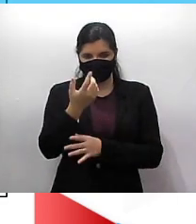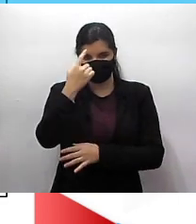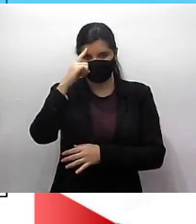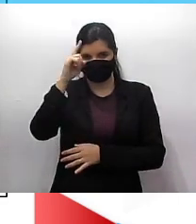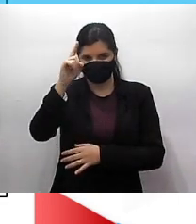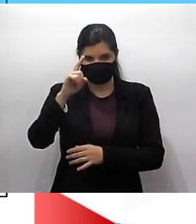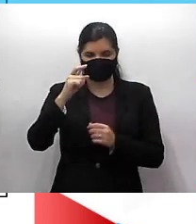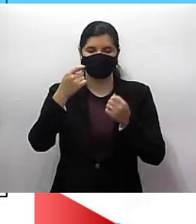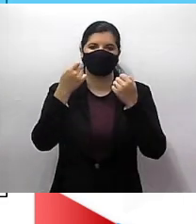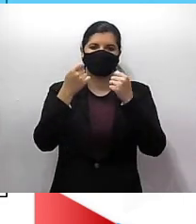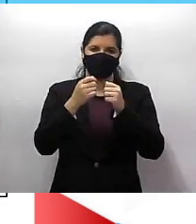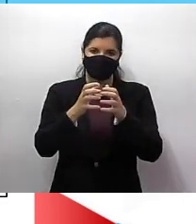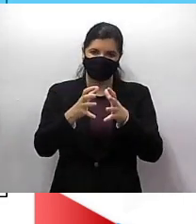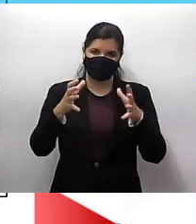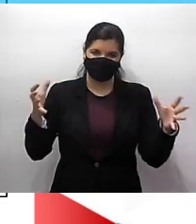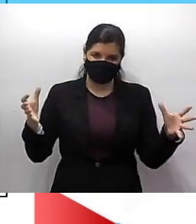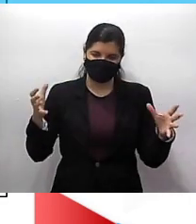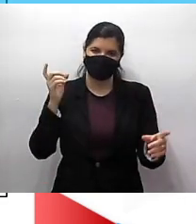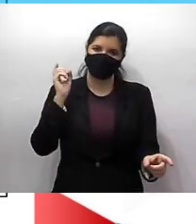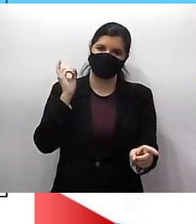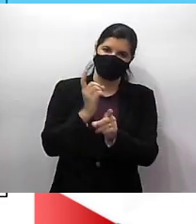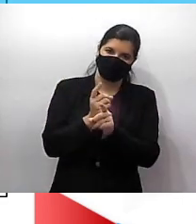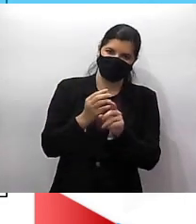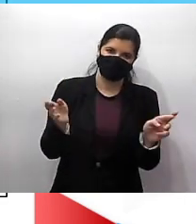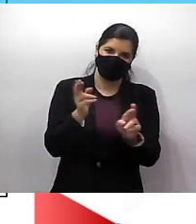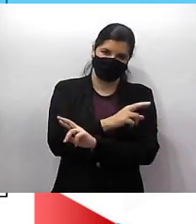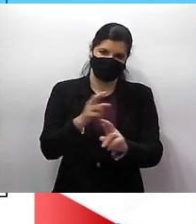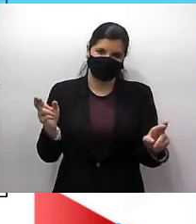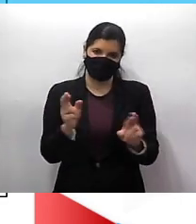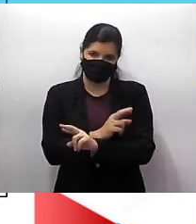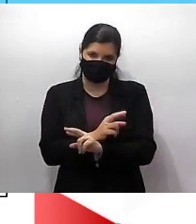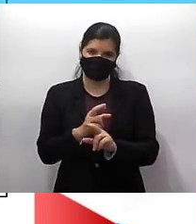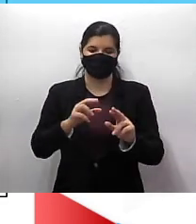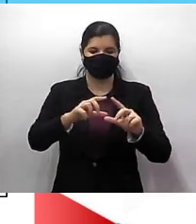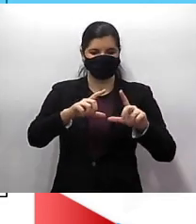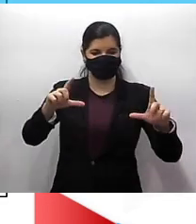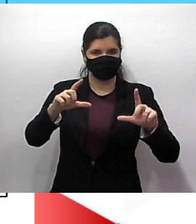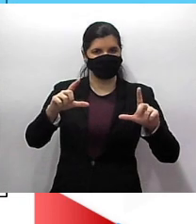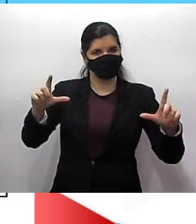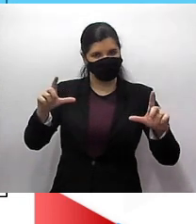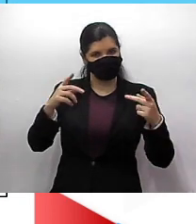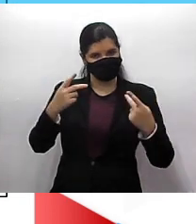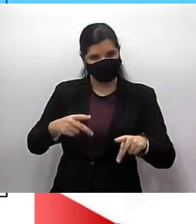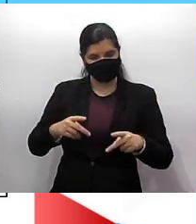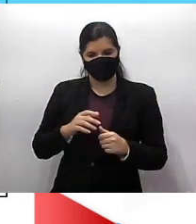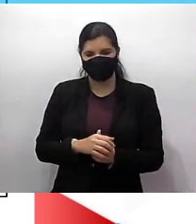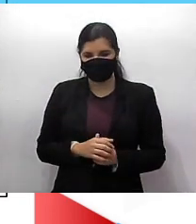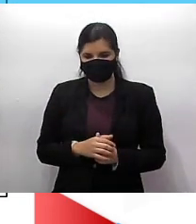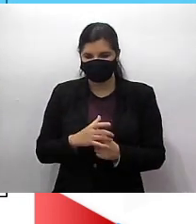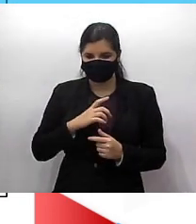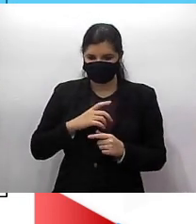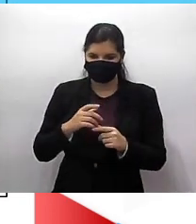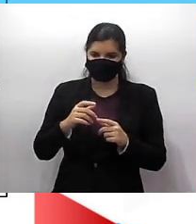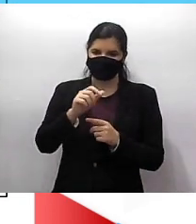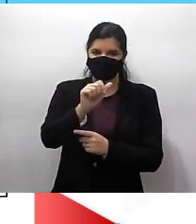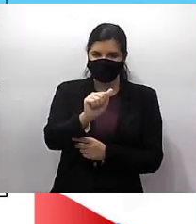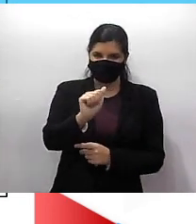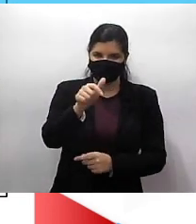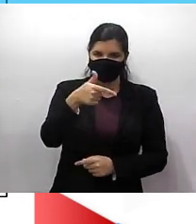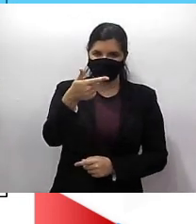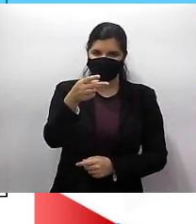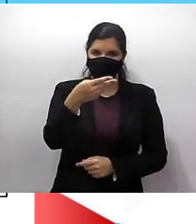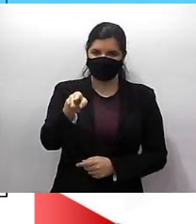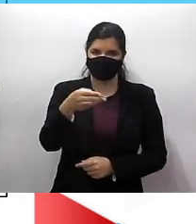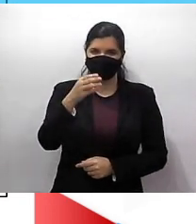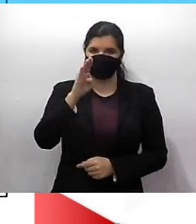de descoberta da relação entre os lados. Não esquece que essa relação é a ao quadrado mais é igual